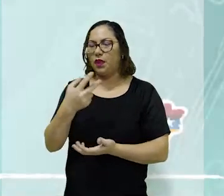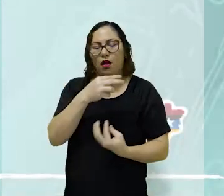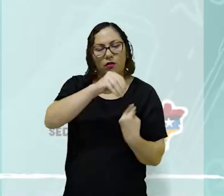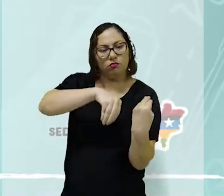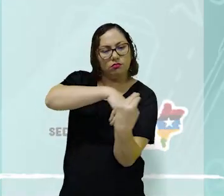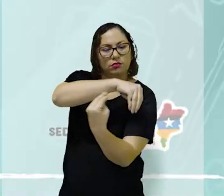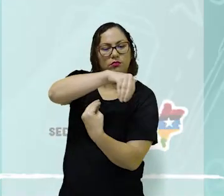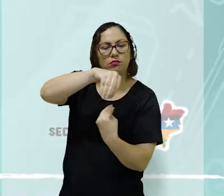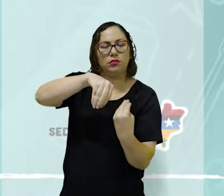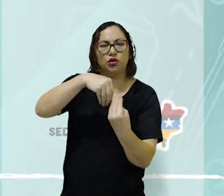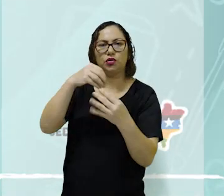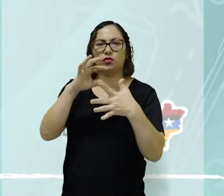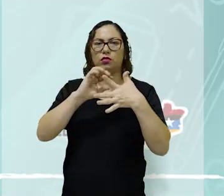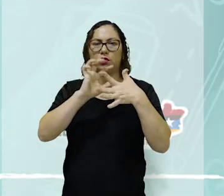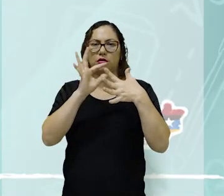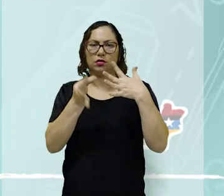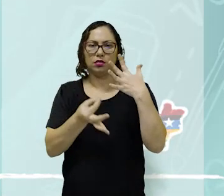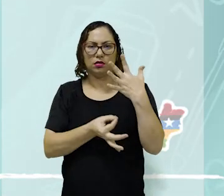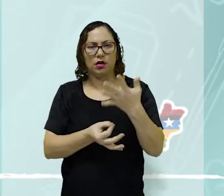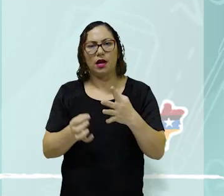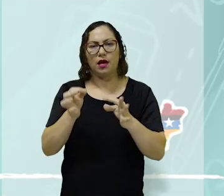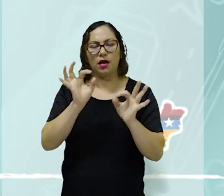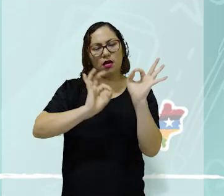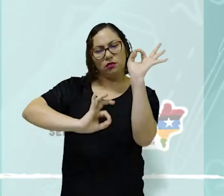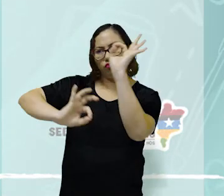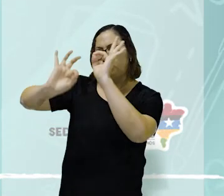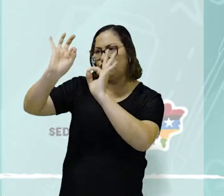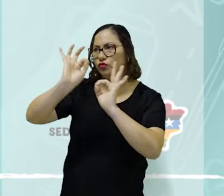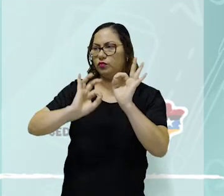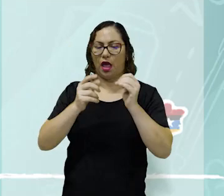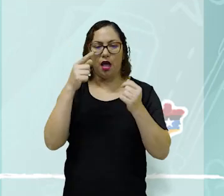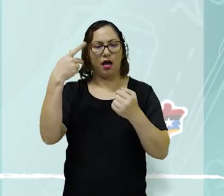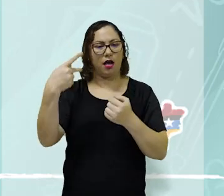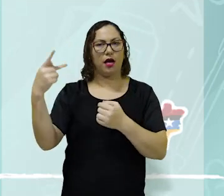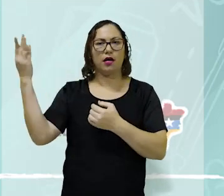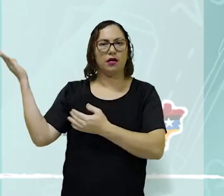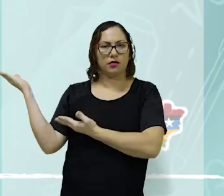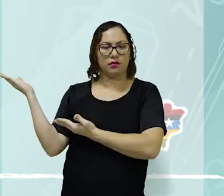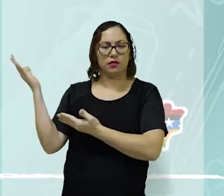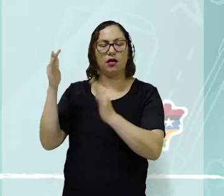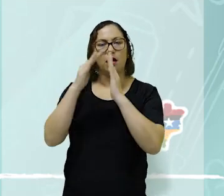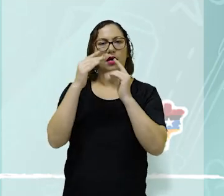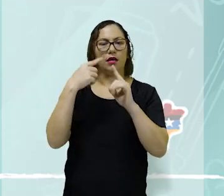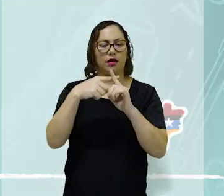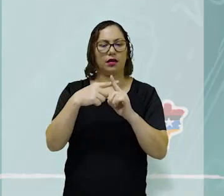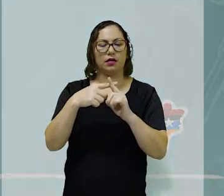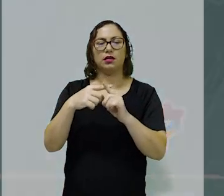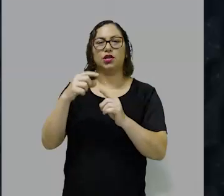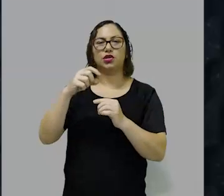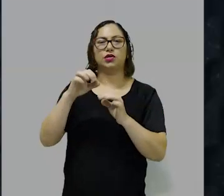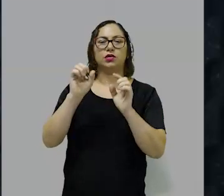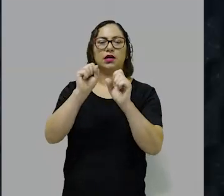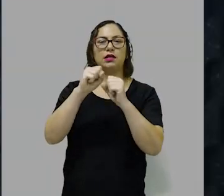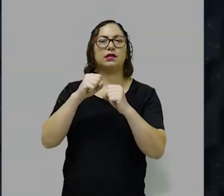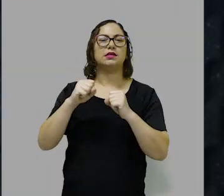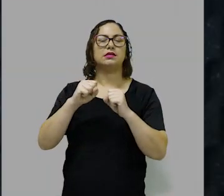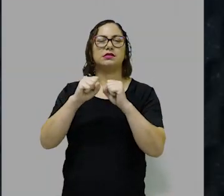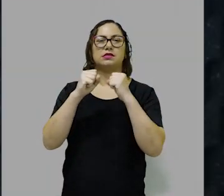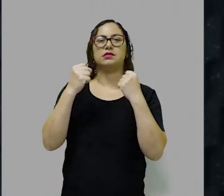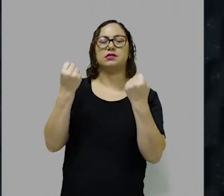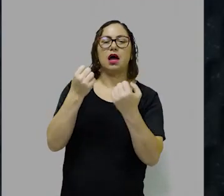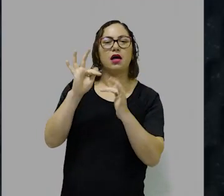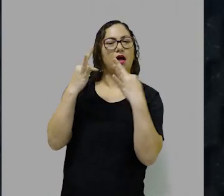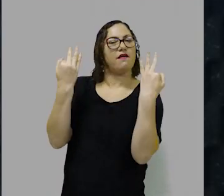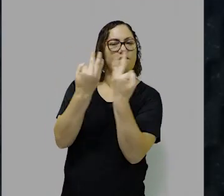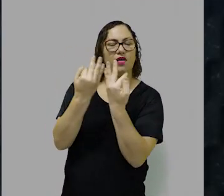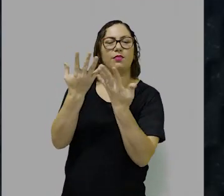mistura de elementos mais decorativos. Essa igreja aqui é a Igreja da Sagrada Família do Gaudí. Né?